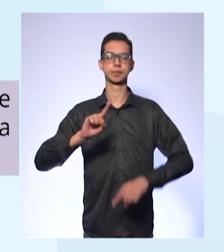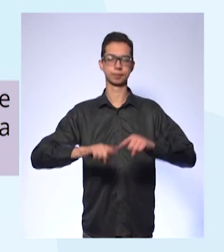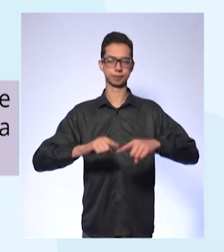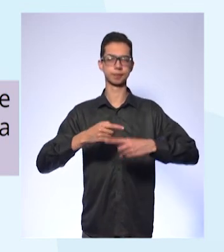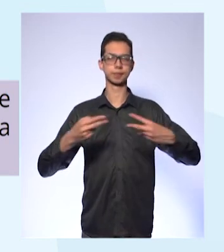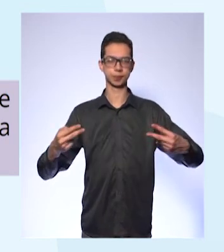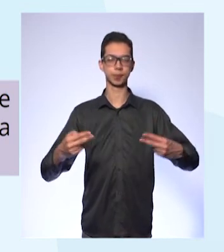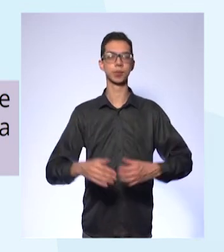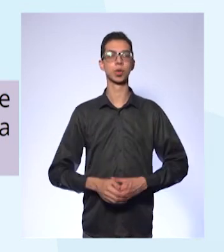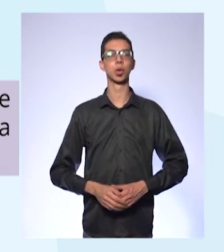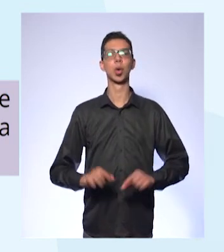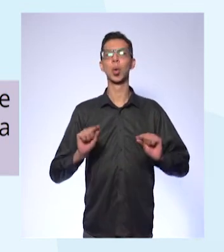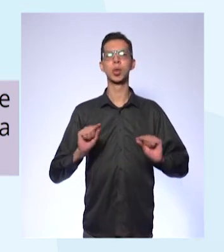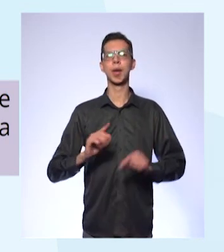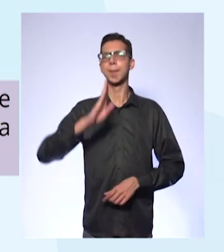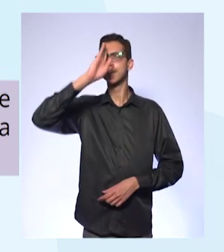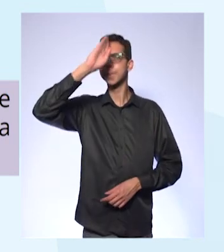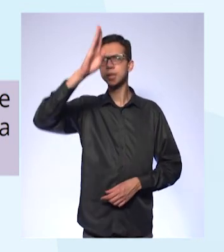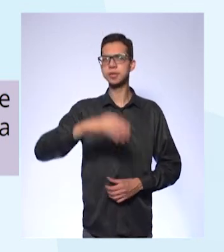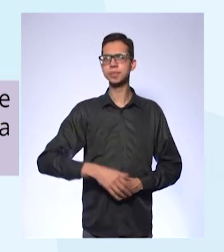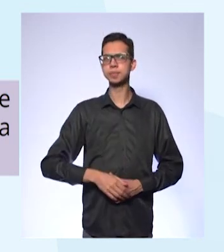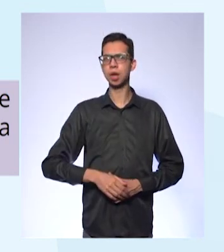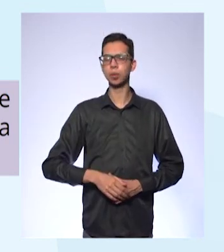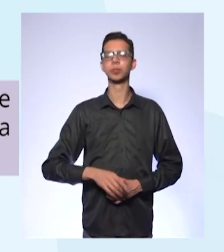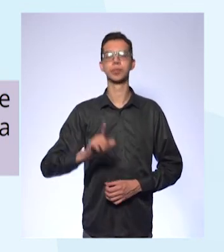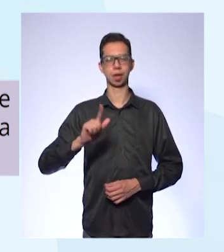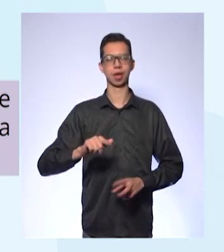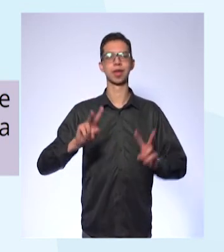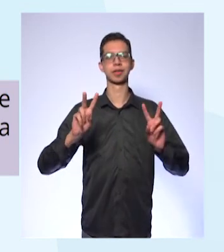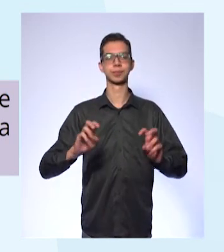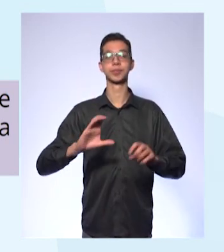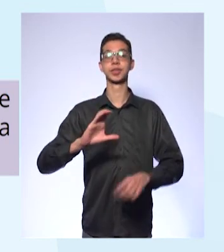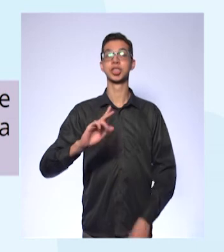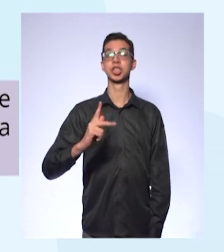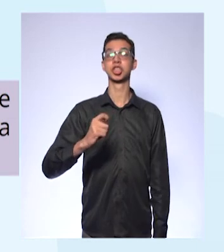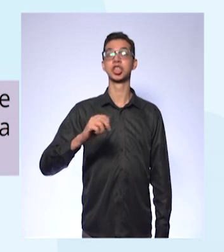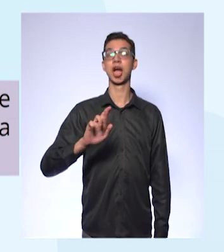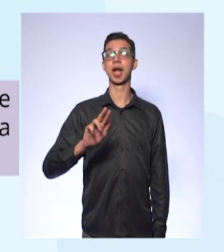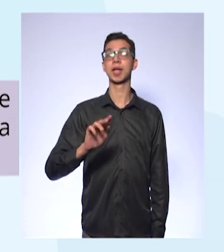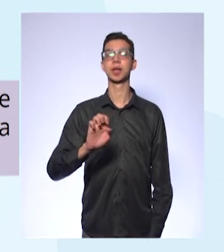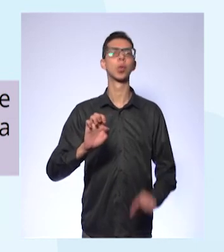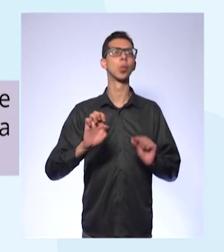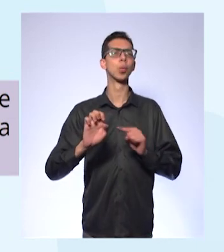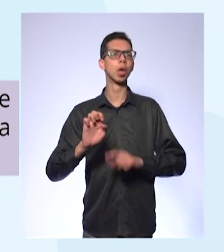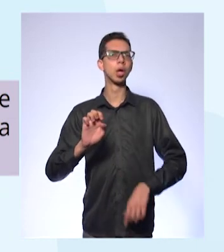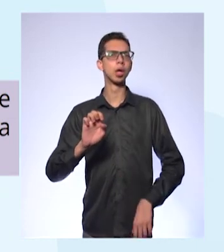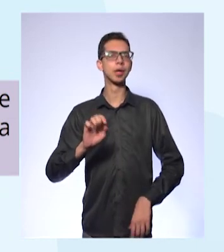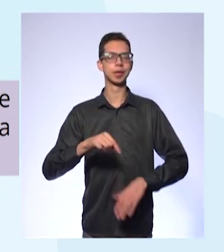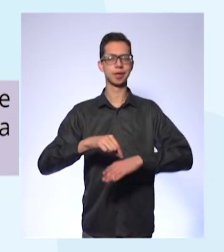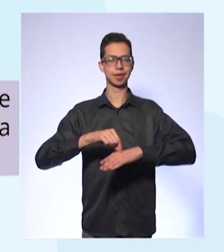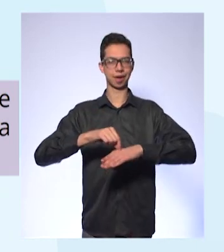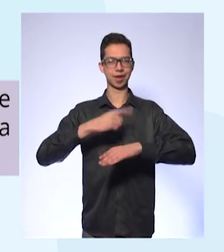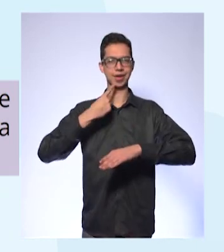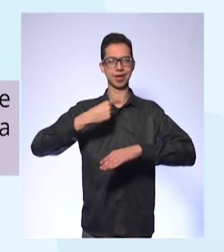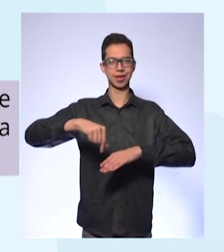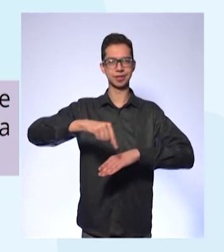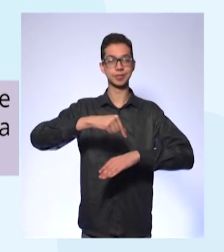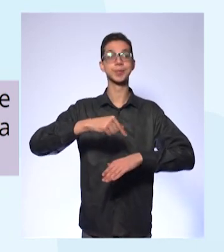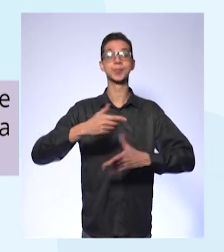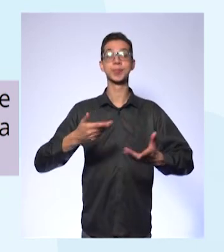principal produto da província, o charque, que é a carne seca e salgada, sofreu bastante com a concorrência do Uruguai e